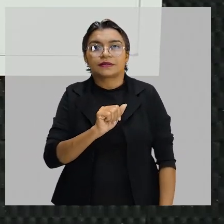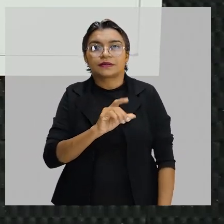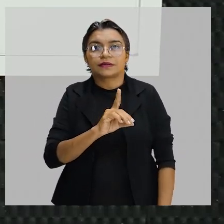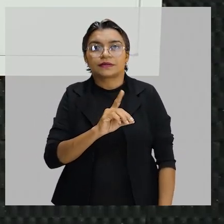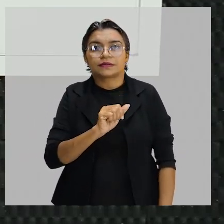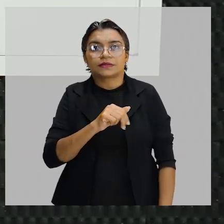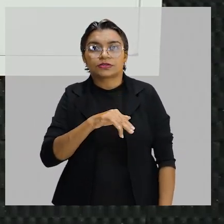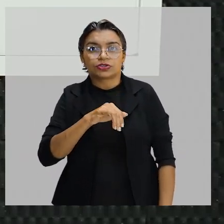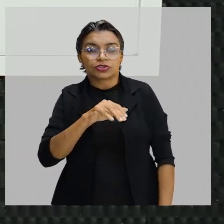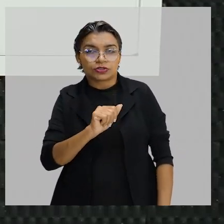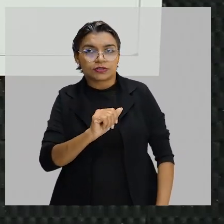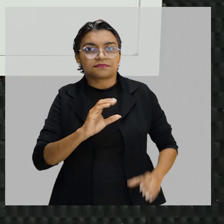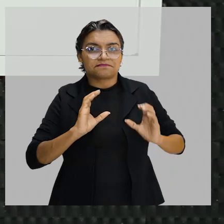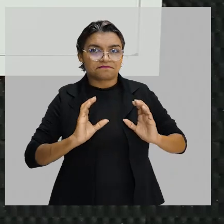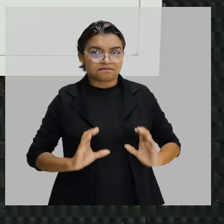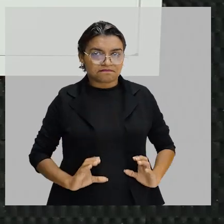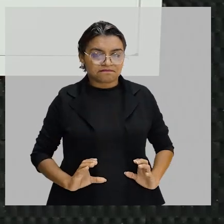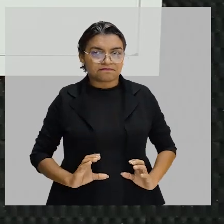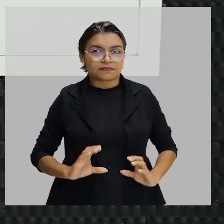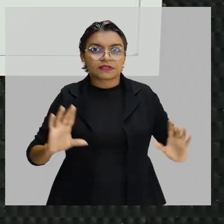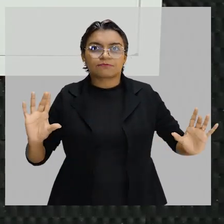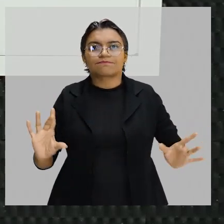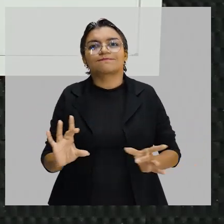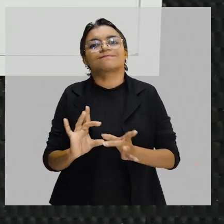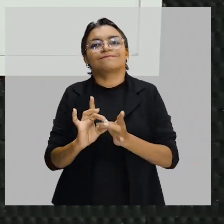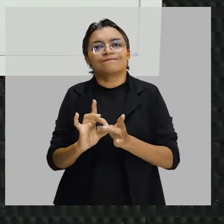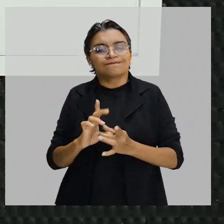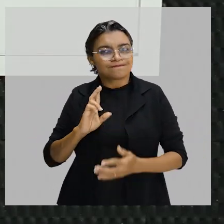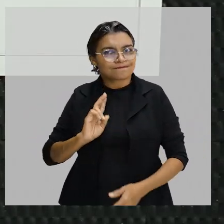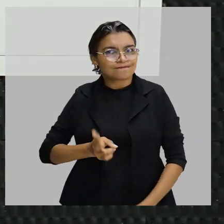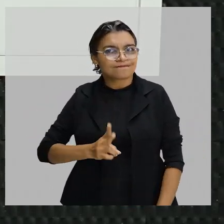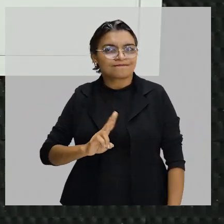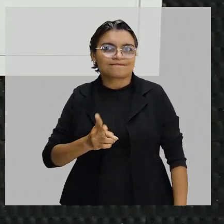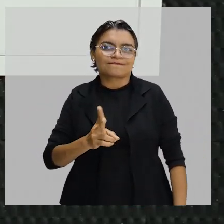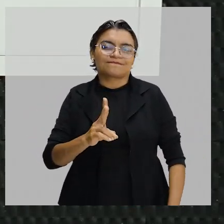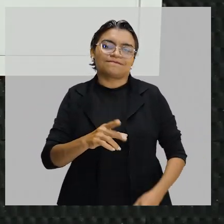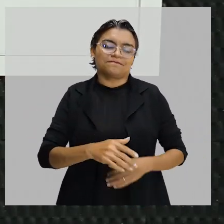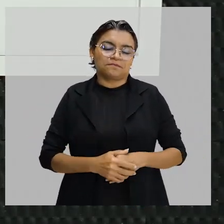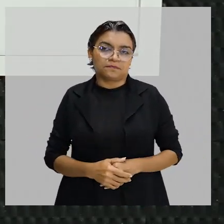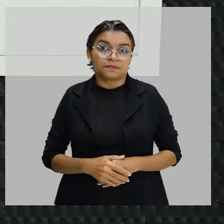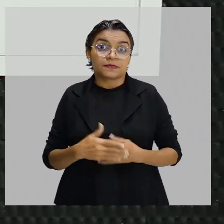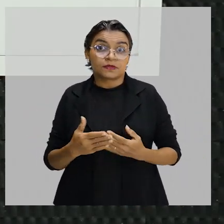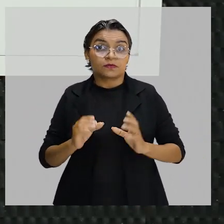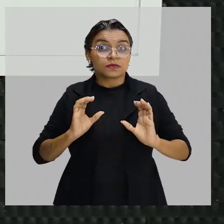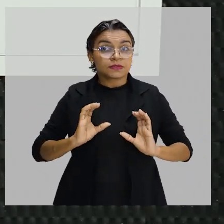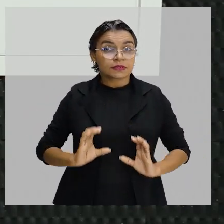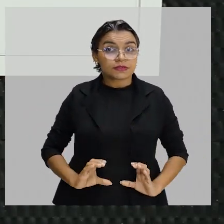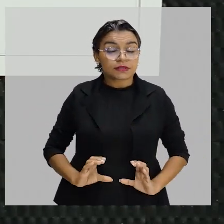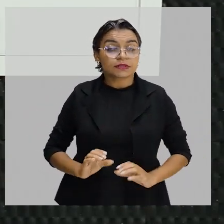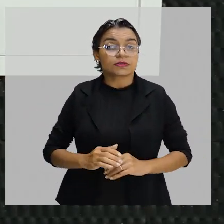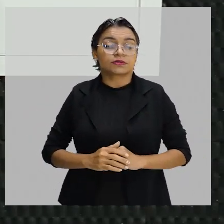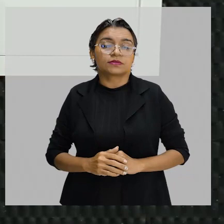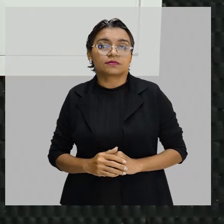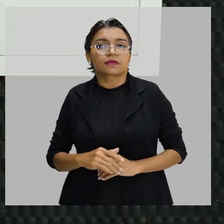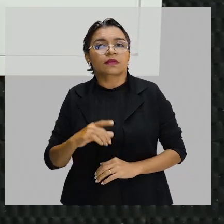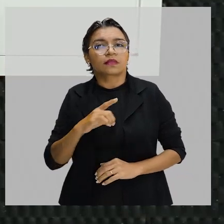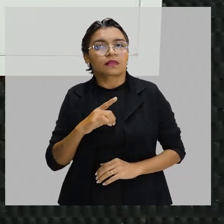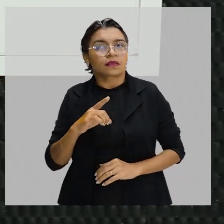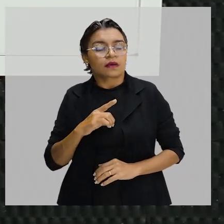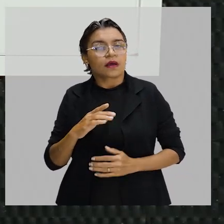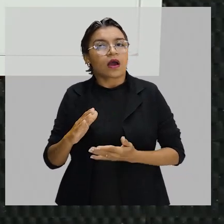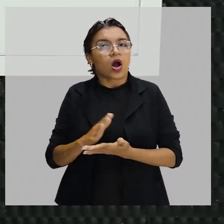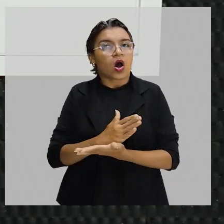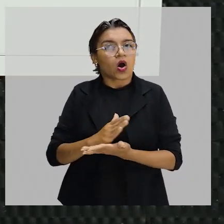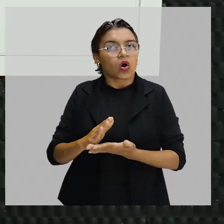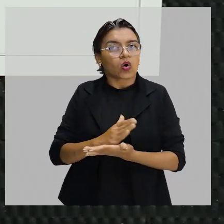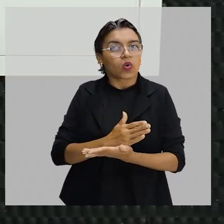Ok? Olha, cidadania. Ok? Certo? E a cidadania, ela tem seus pré-requisitos,